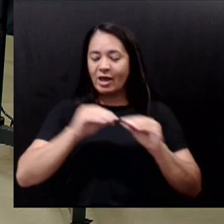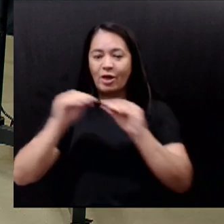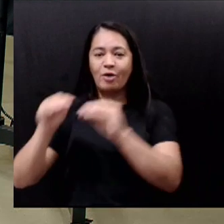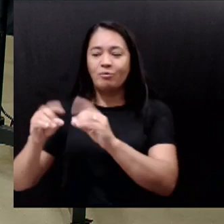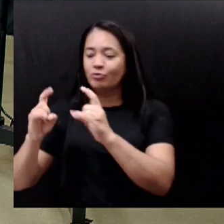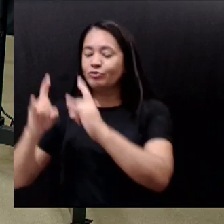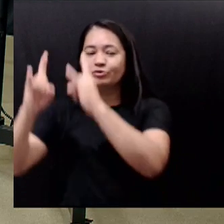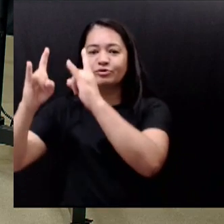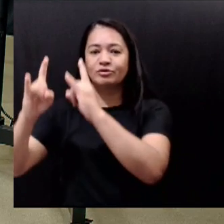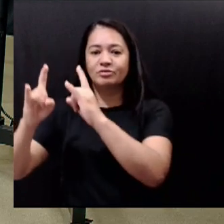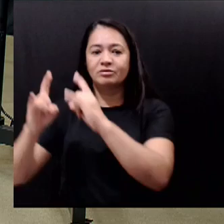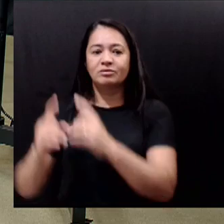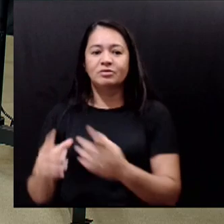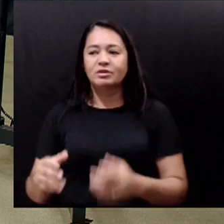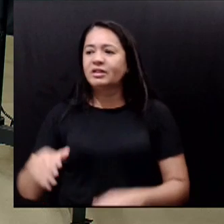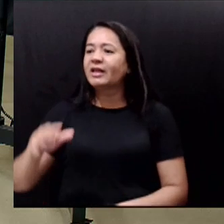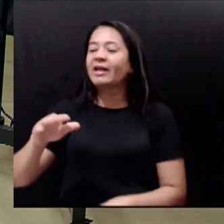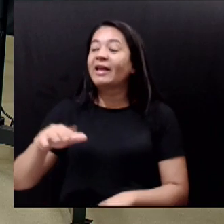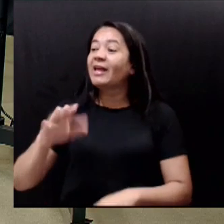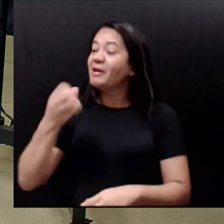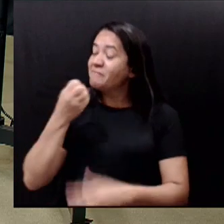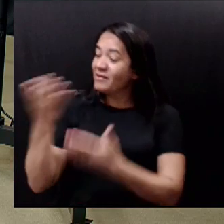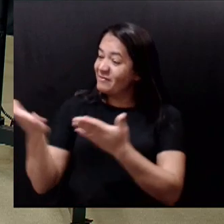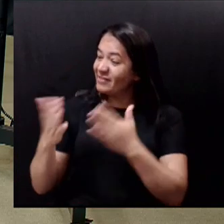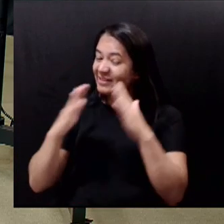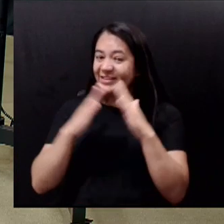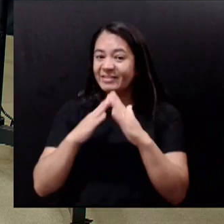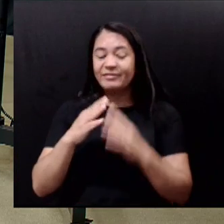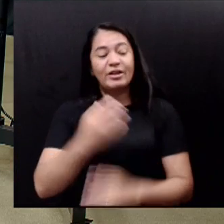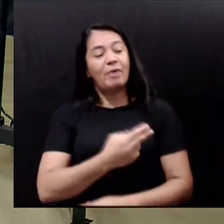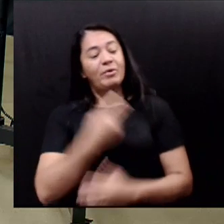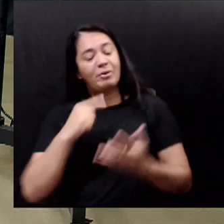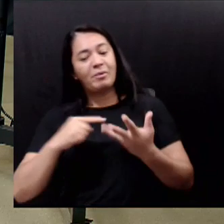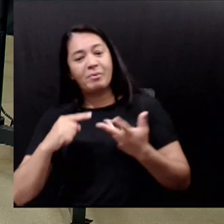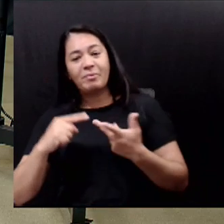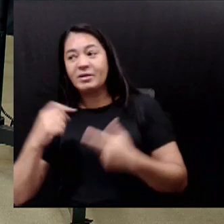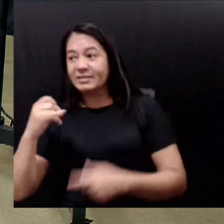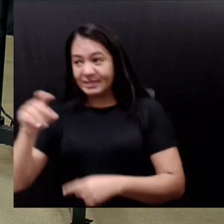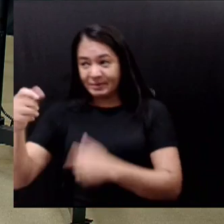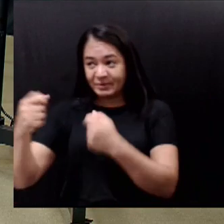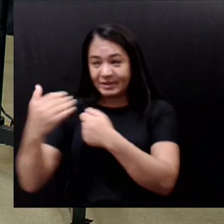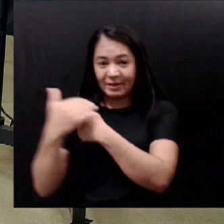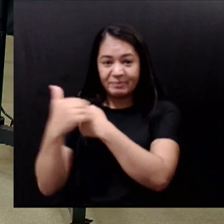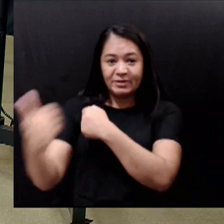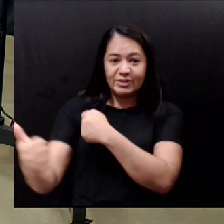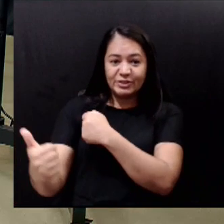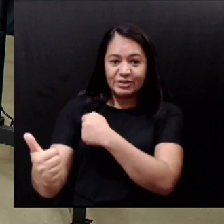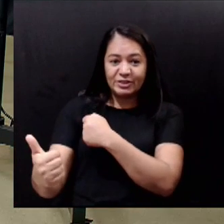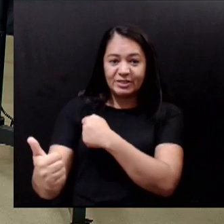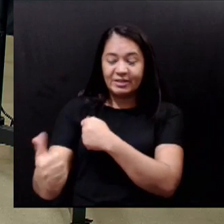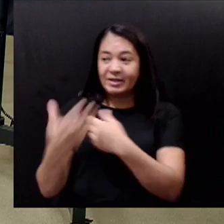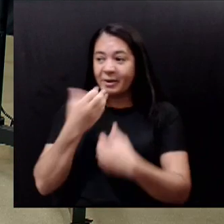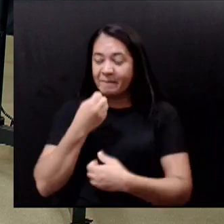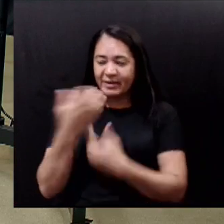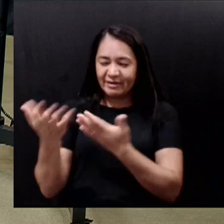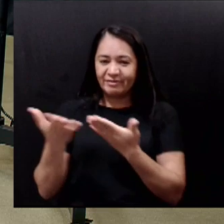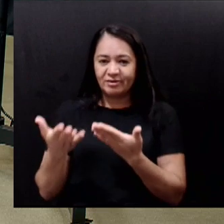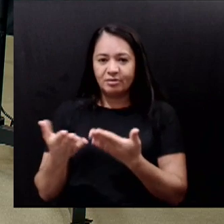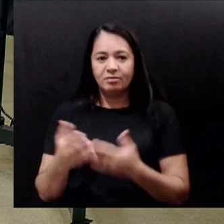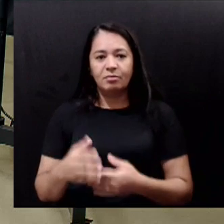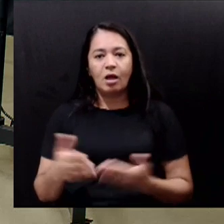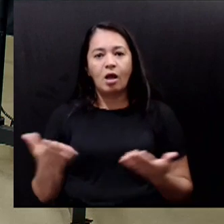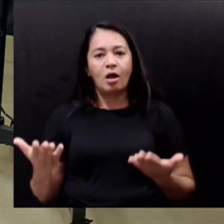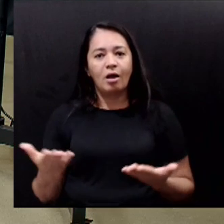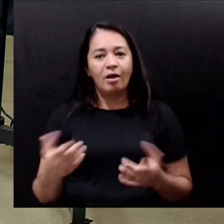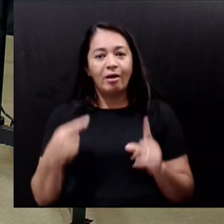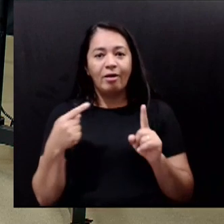Ô, vizinho, seja bem-vindo, né? Ó, meu nome é tal, se você precisar de alguma coisa, conta comigo, seja bem-vindo aqui no prédio. A Letícia mudou faz